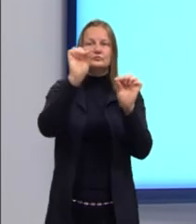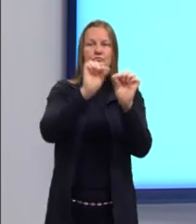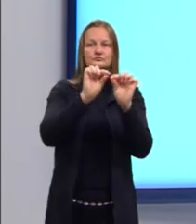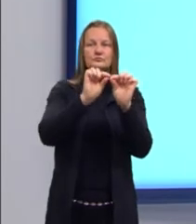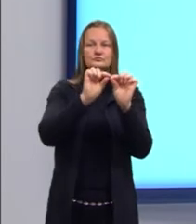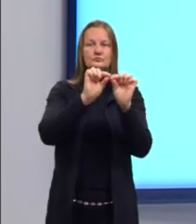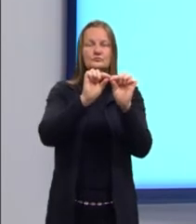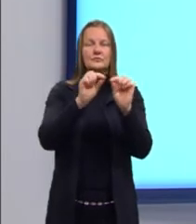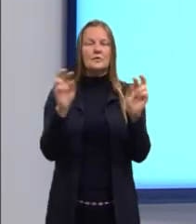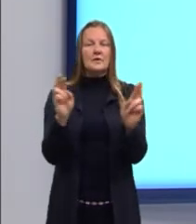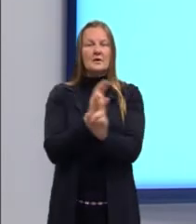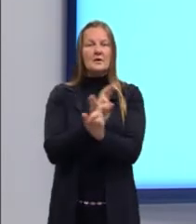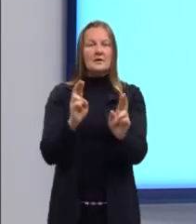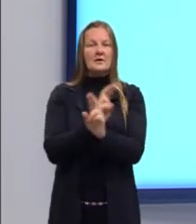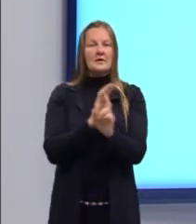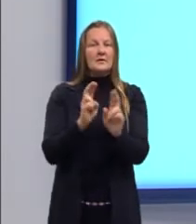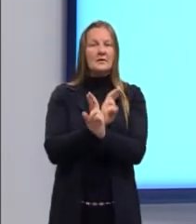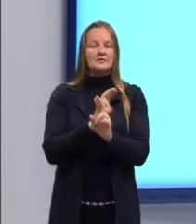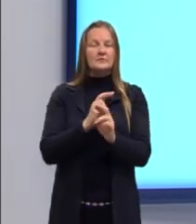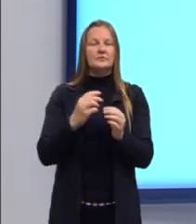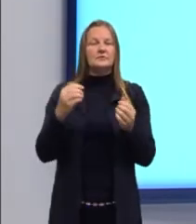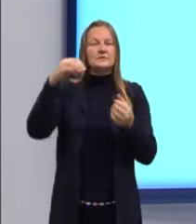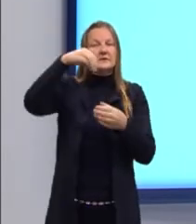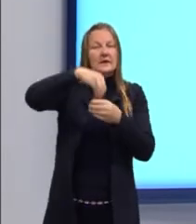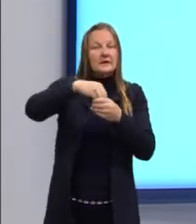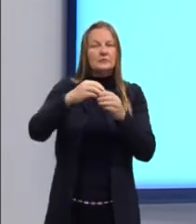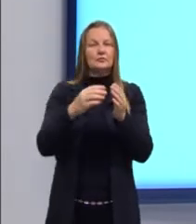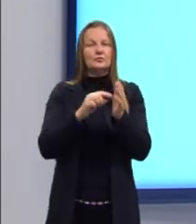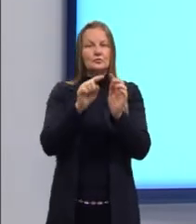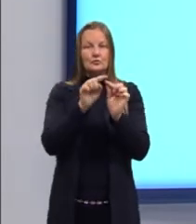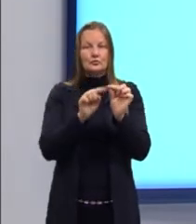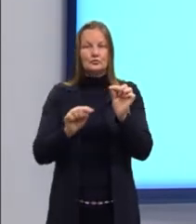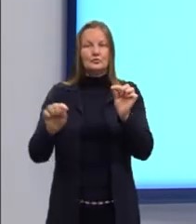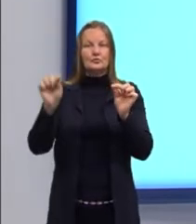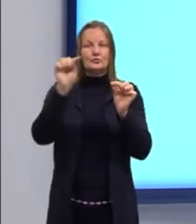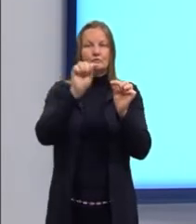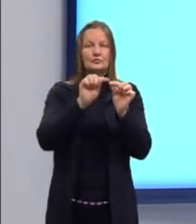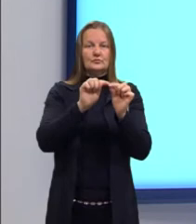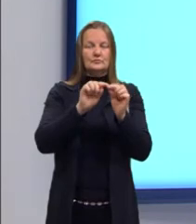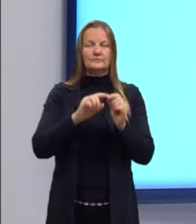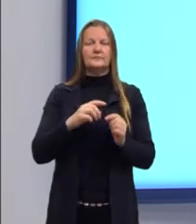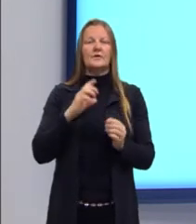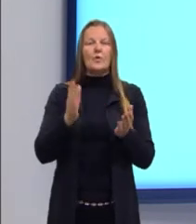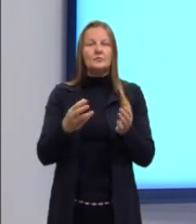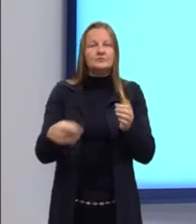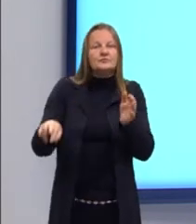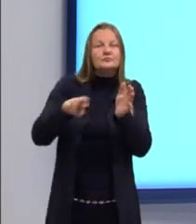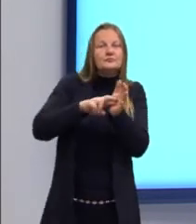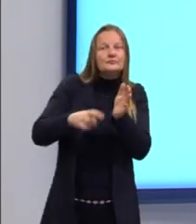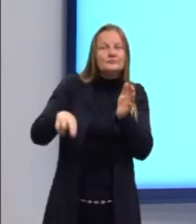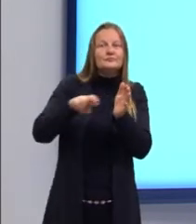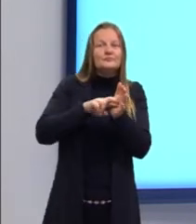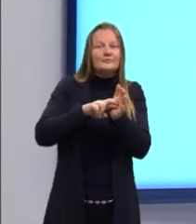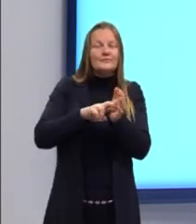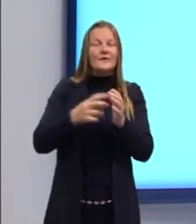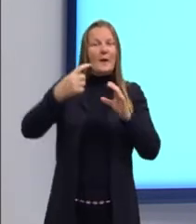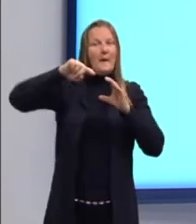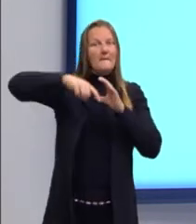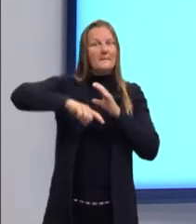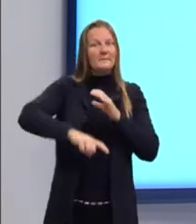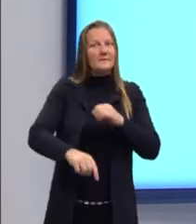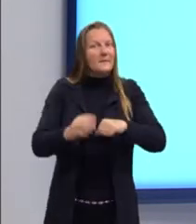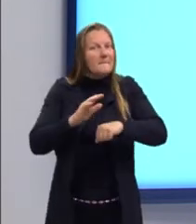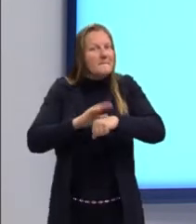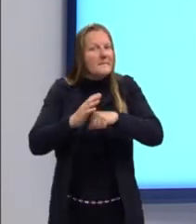as relações trigonométricas nele Mas então hoje nós vamos dar essa retomada e aprofundar